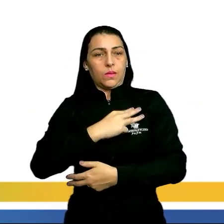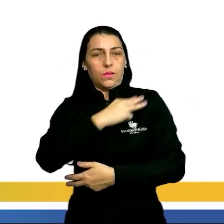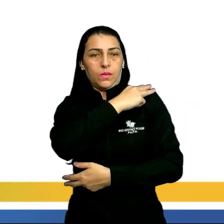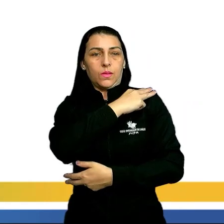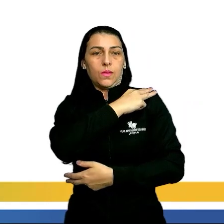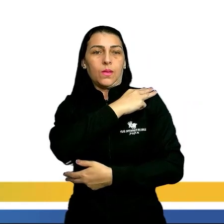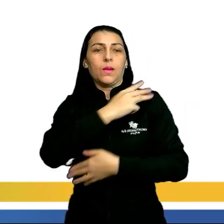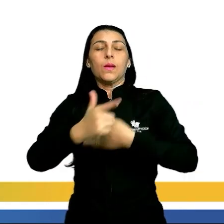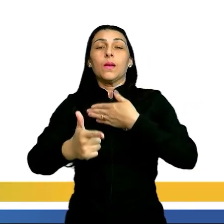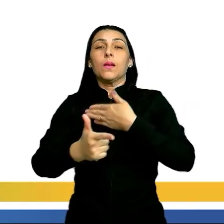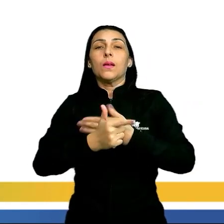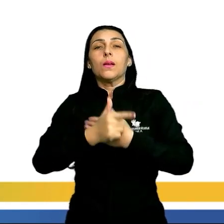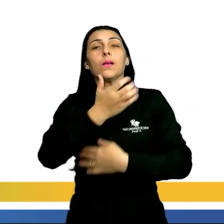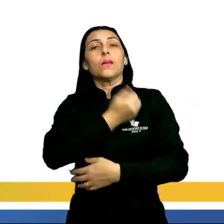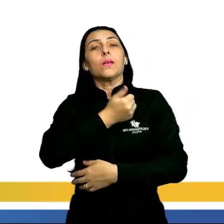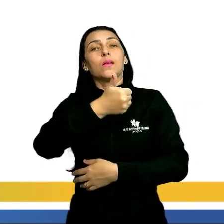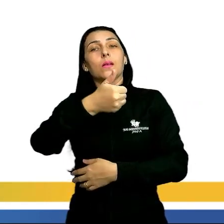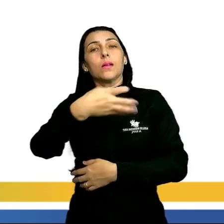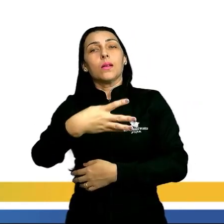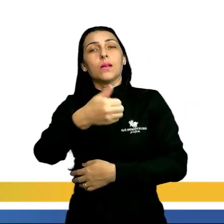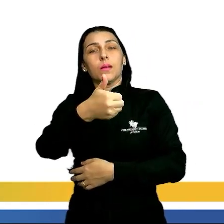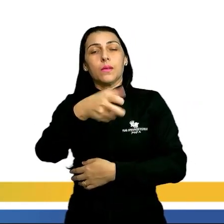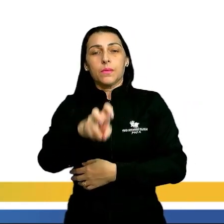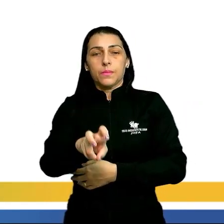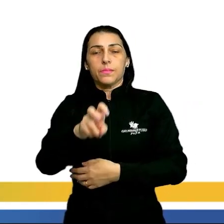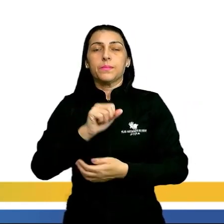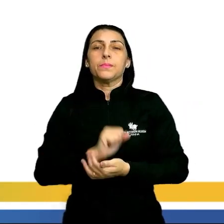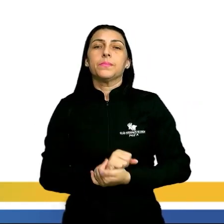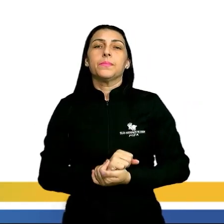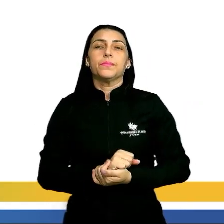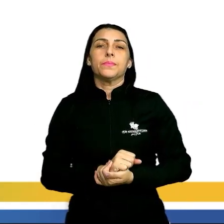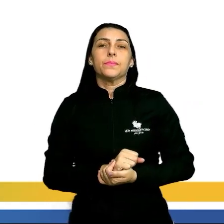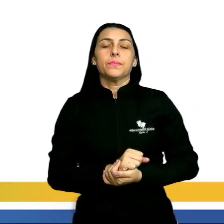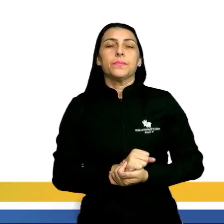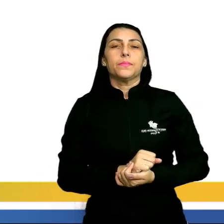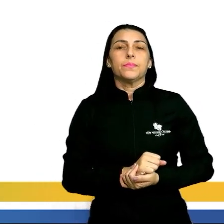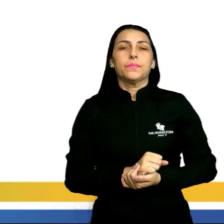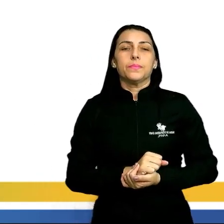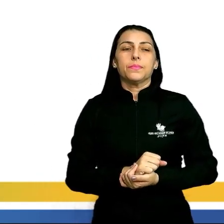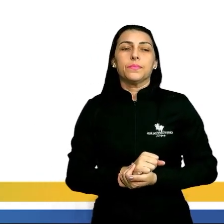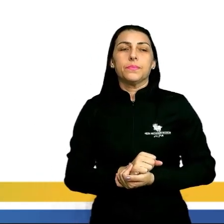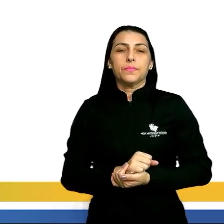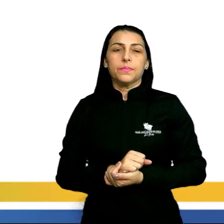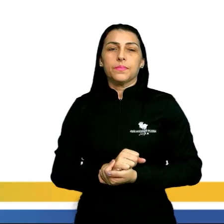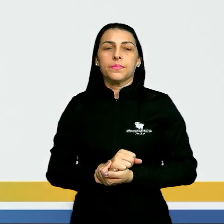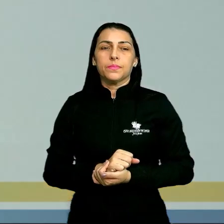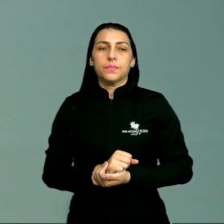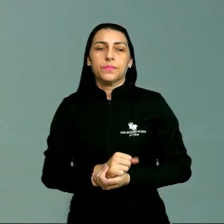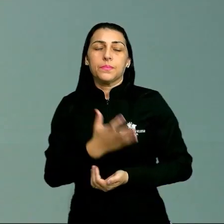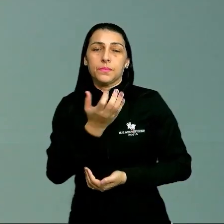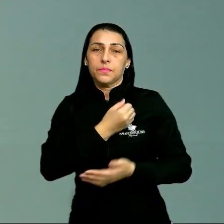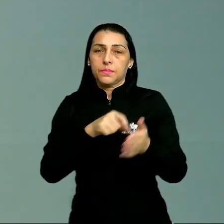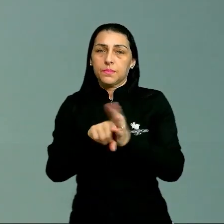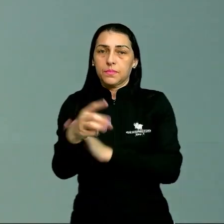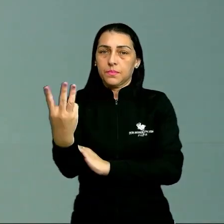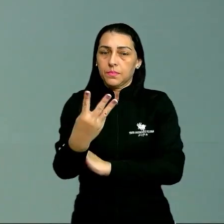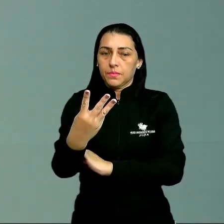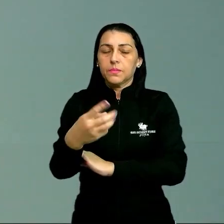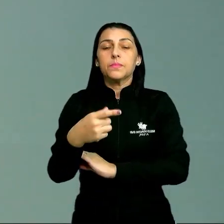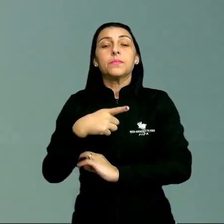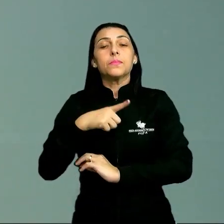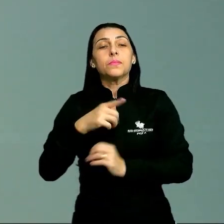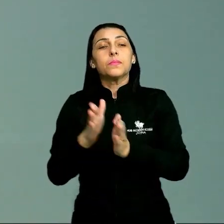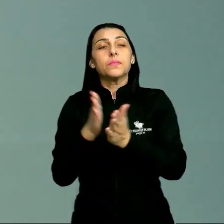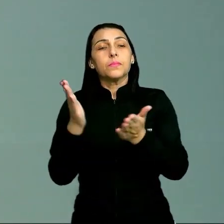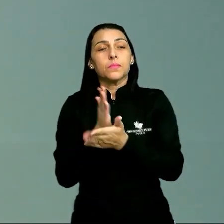ensino médio, pessoal. Encontra-se lá na página 14 e 15, é a questão 3. Então, se você estiver com o livro